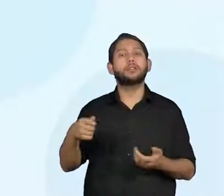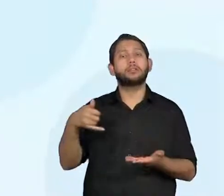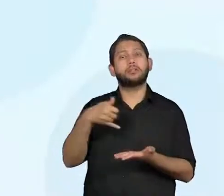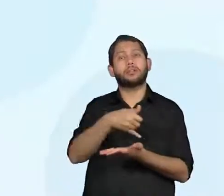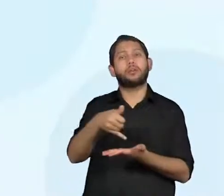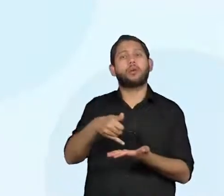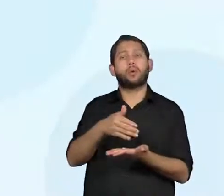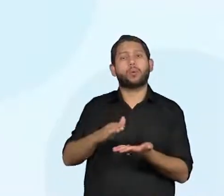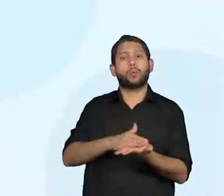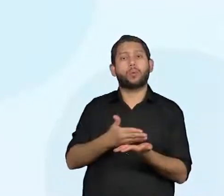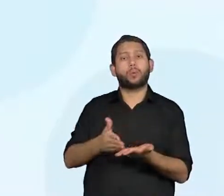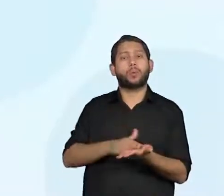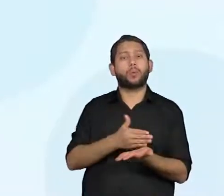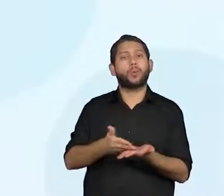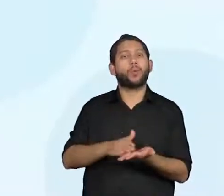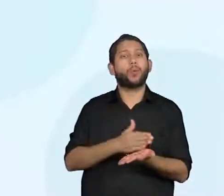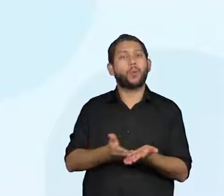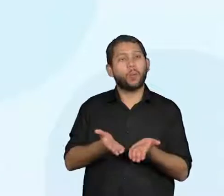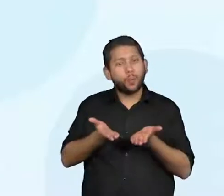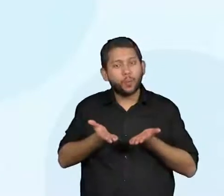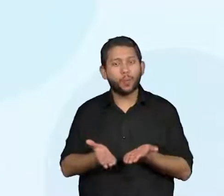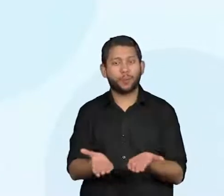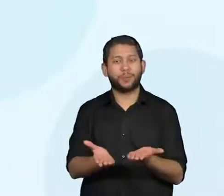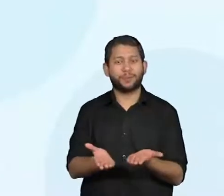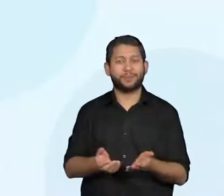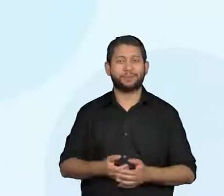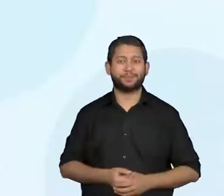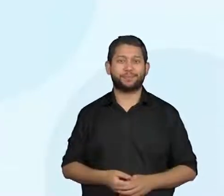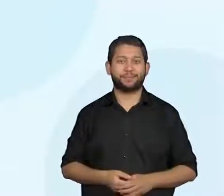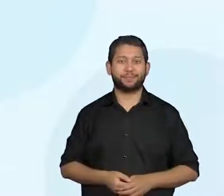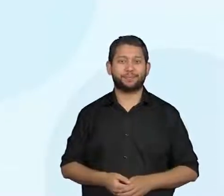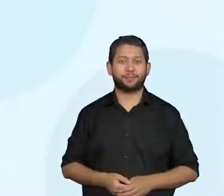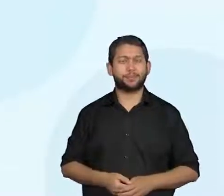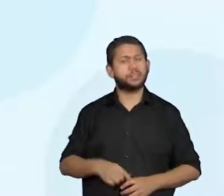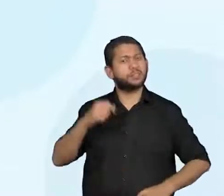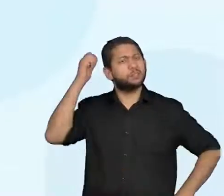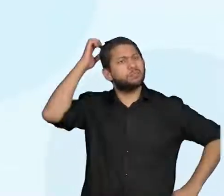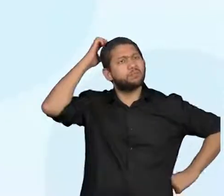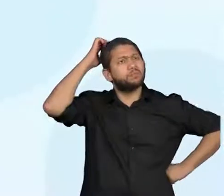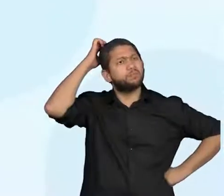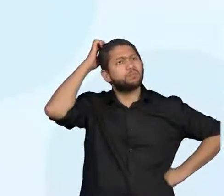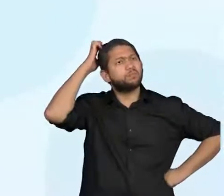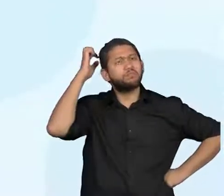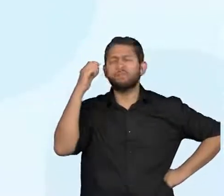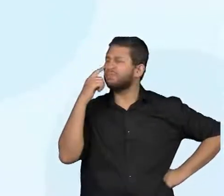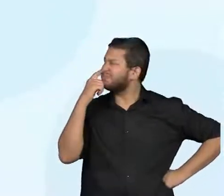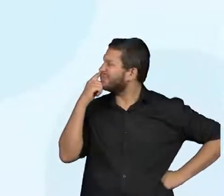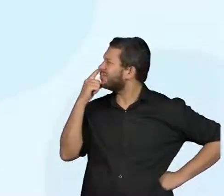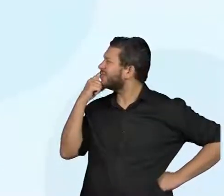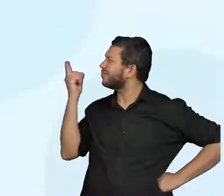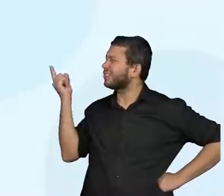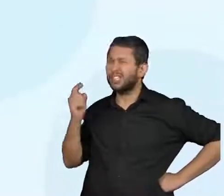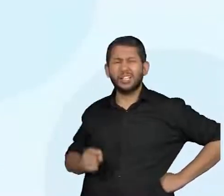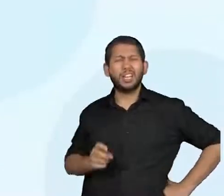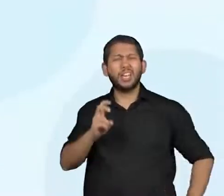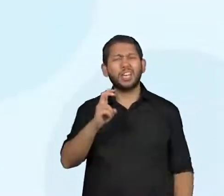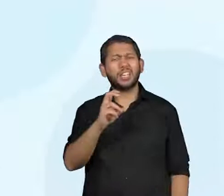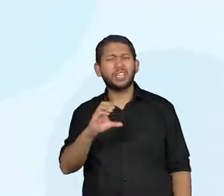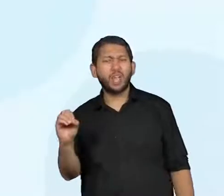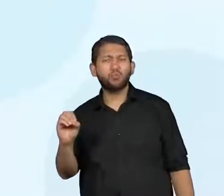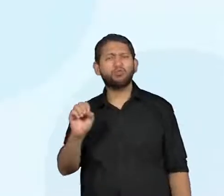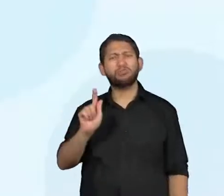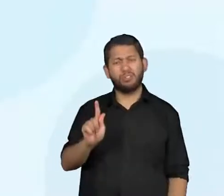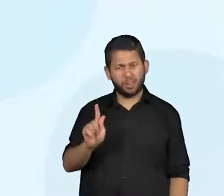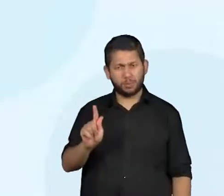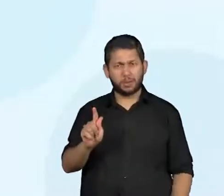Então, olha só, como a professora falou, vem as quantidades. 500 gramas de polvilho azedo,